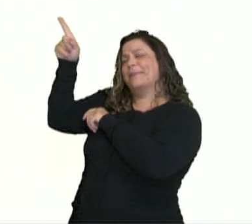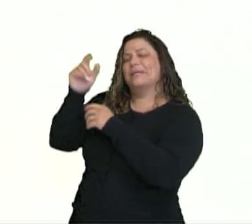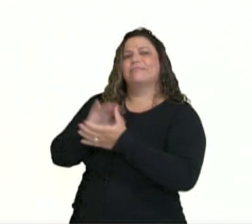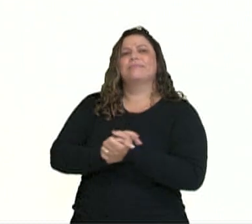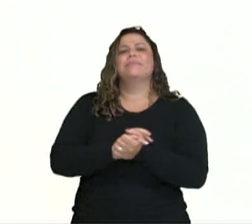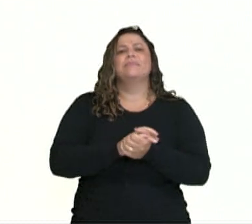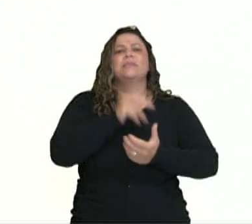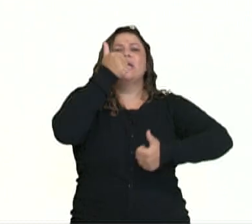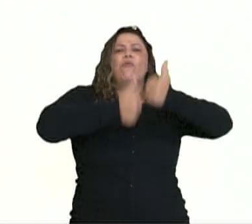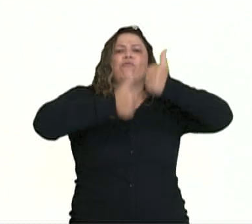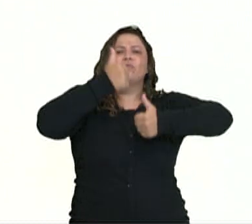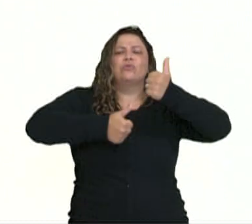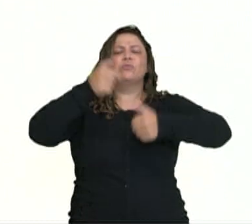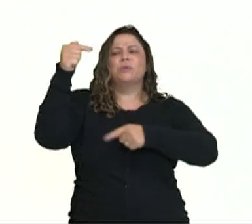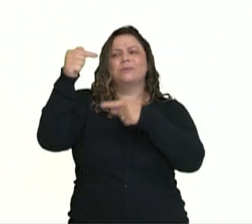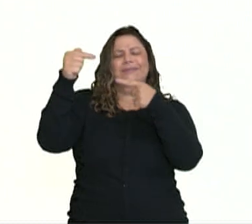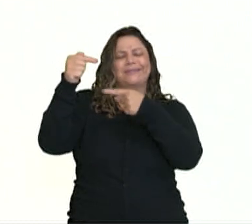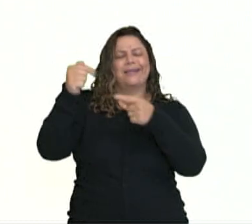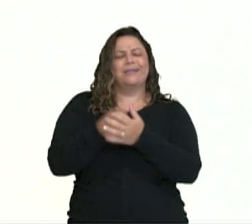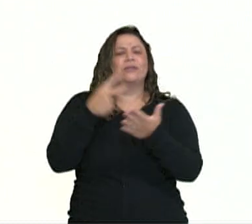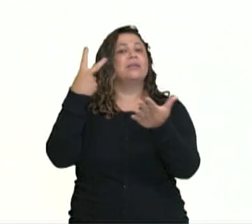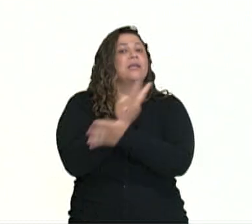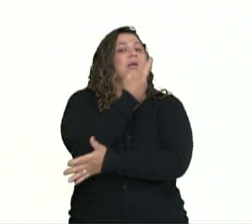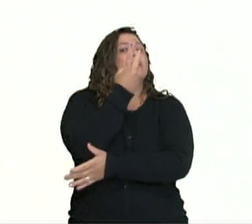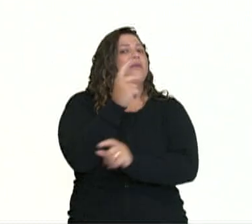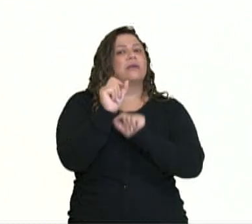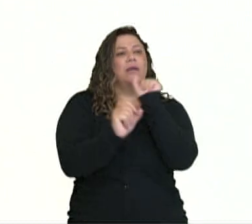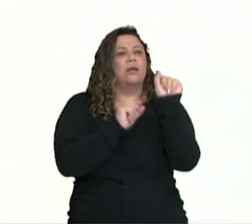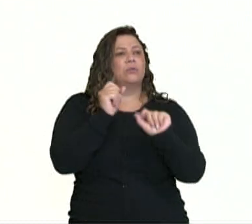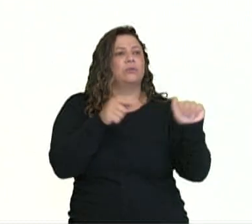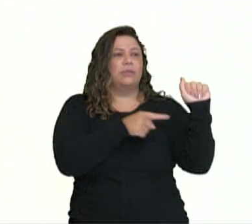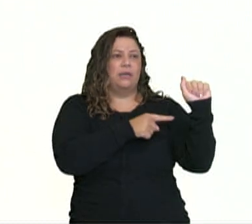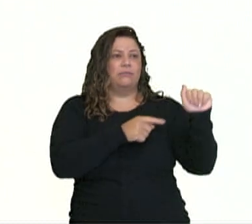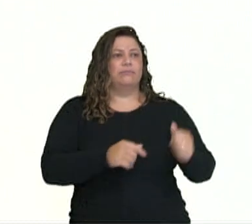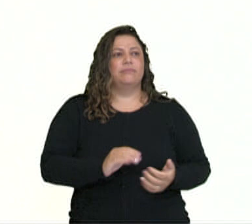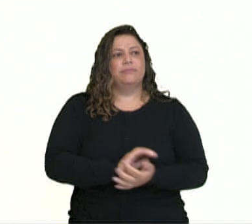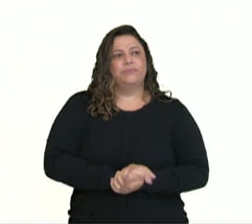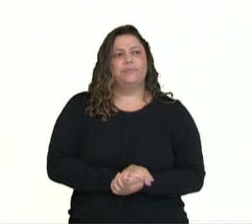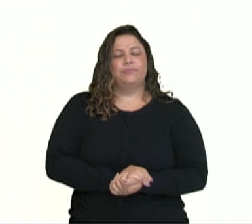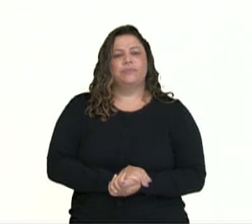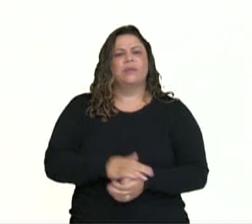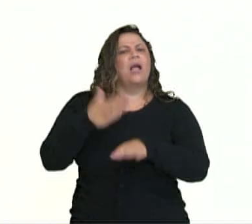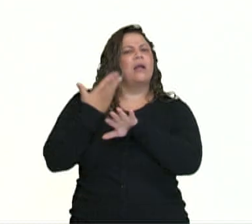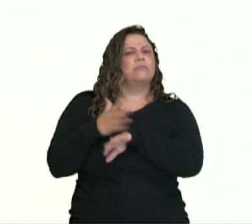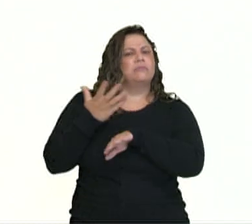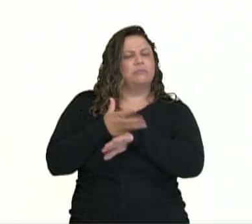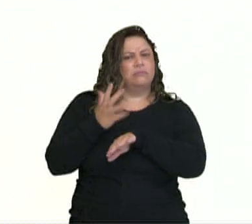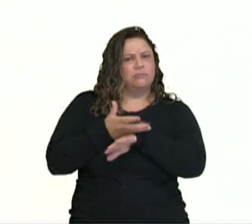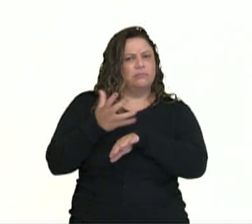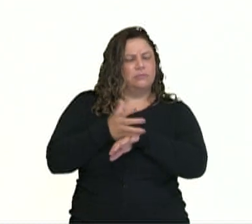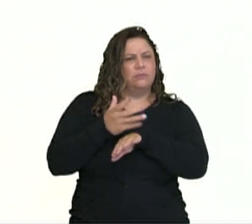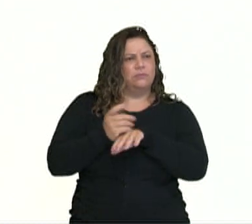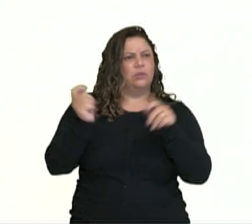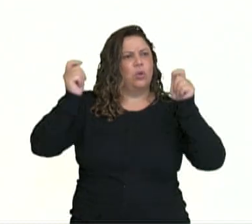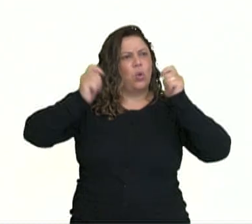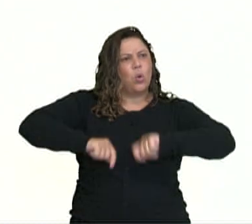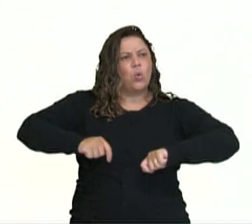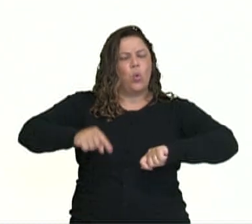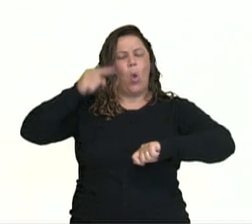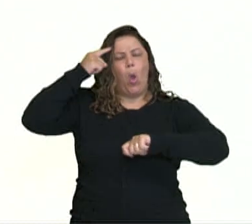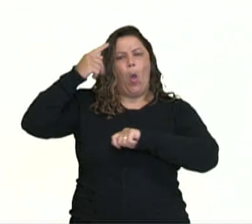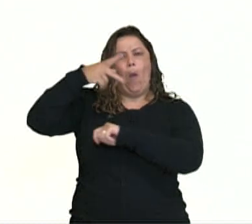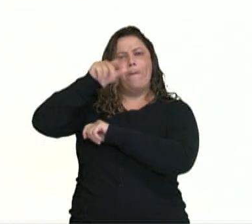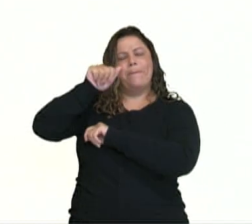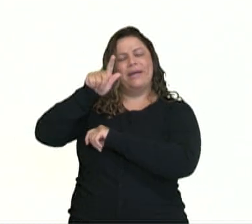afirmar. Incorreto. Alternativa A. Praticado por atletas com paralisia